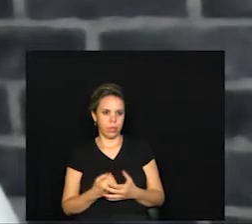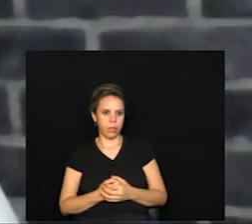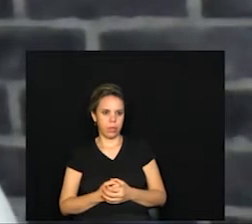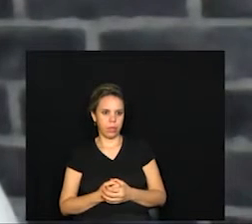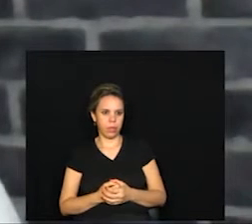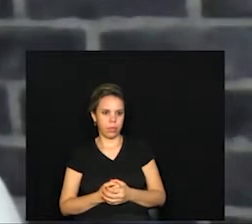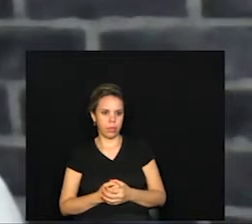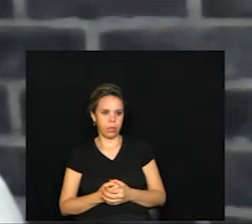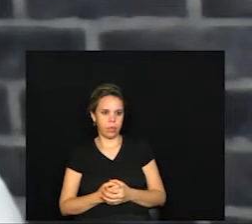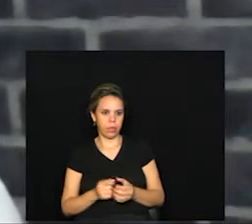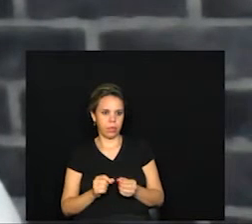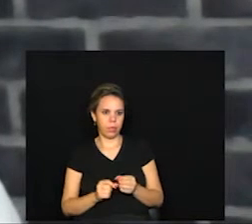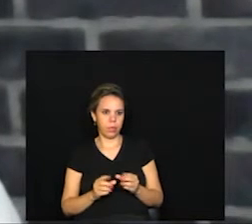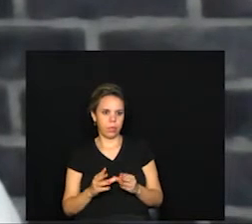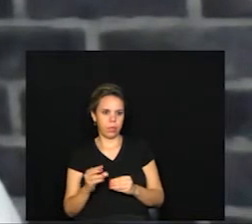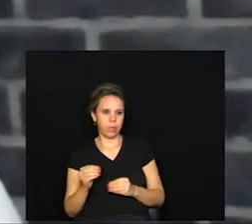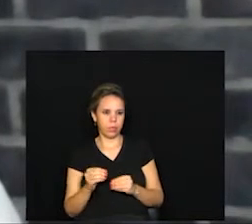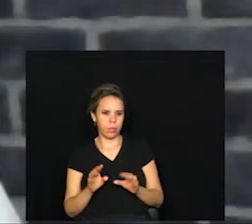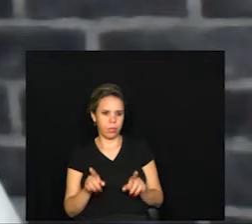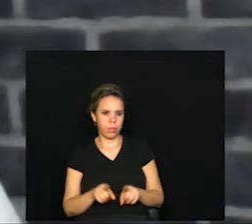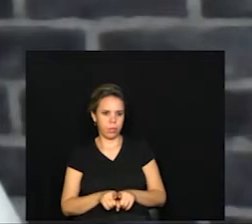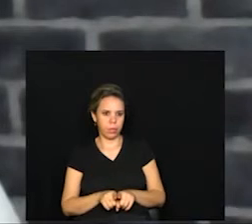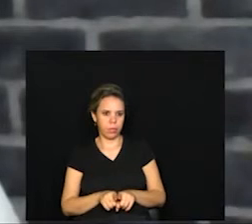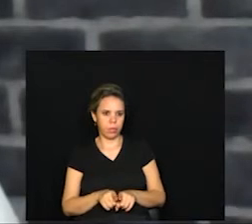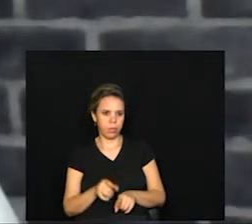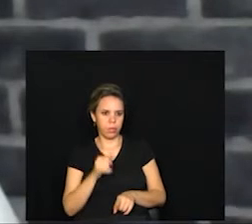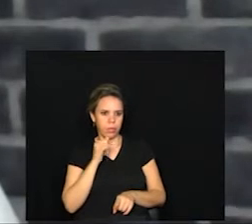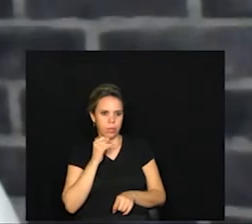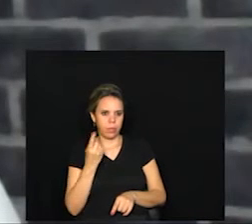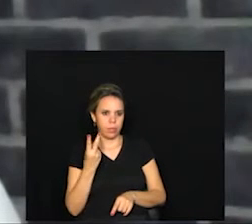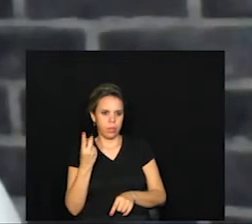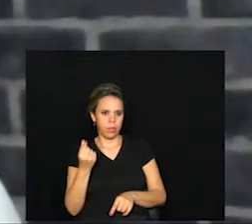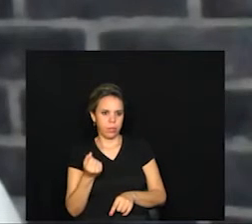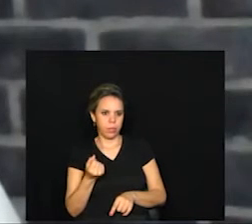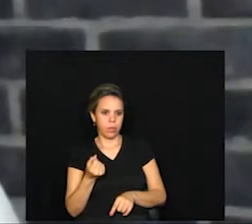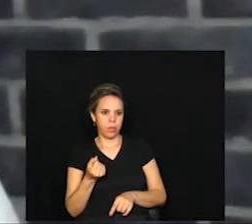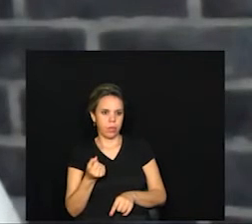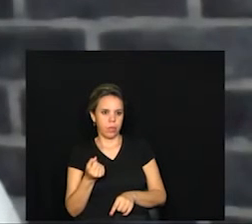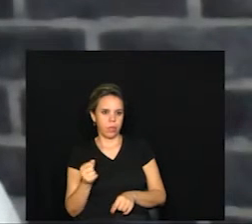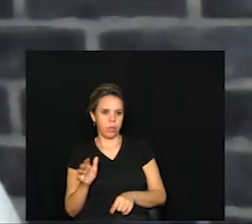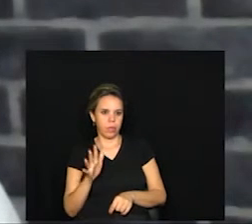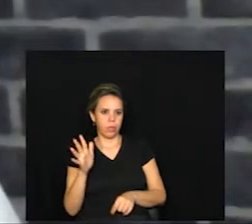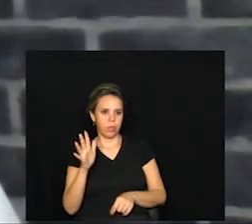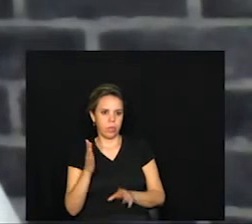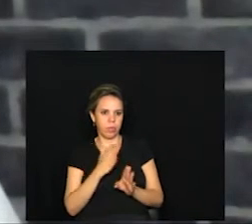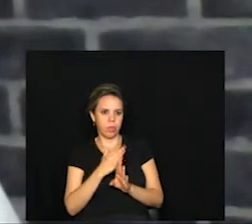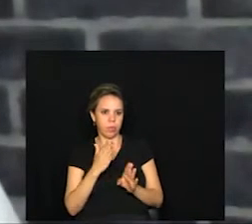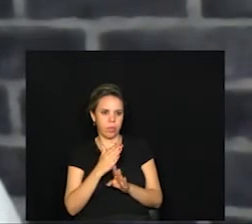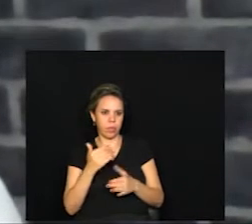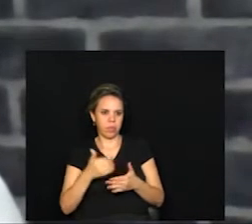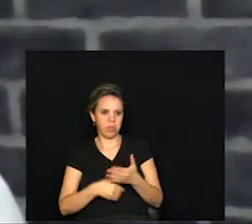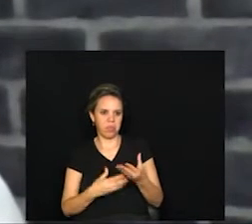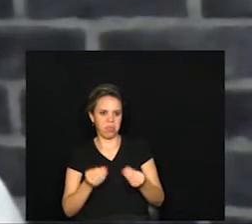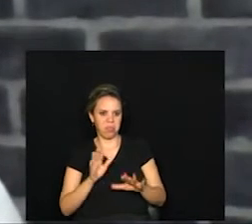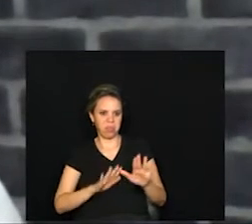né? Que ele fuja também de preços vantajosos, desconfie, porque